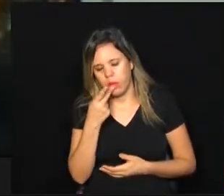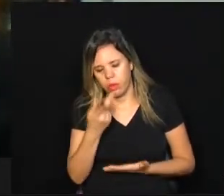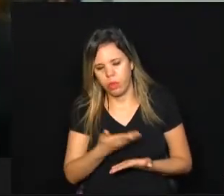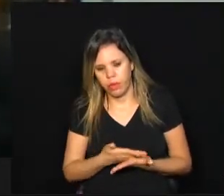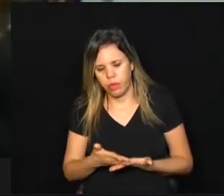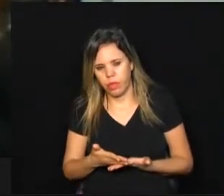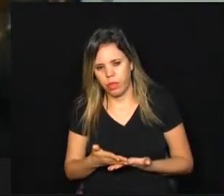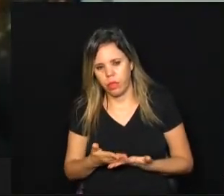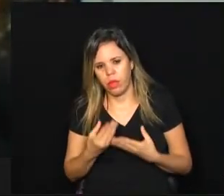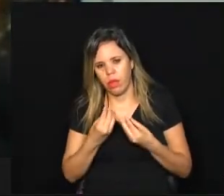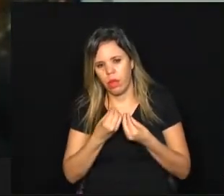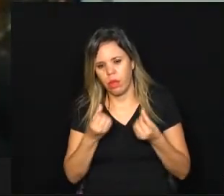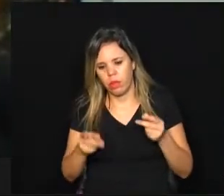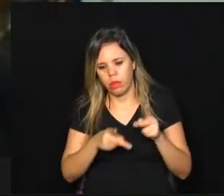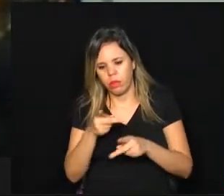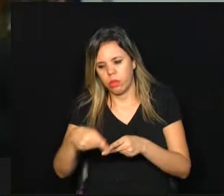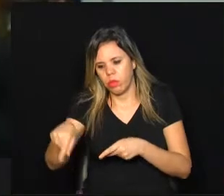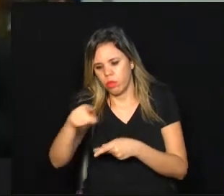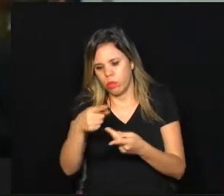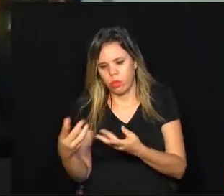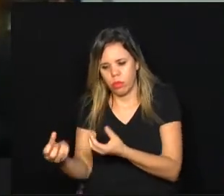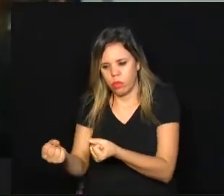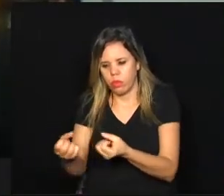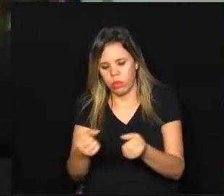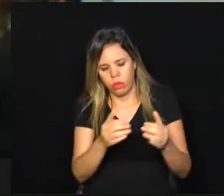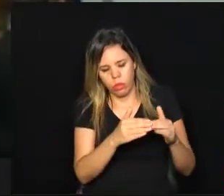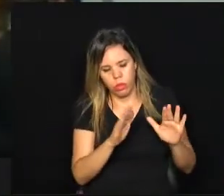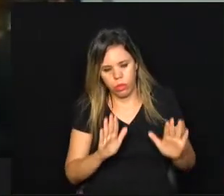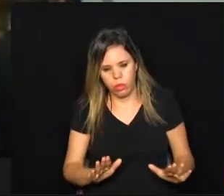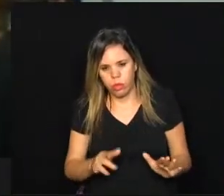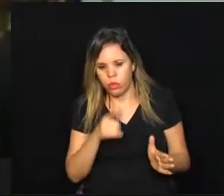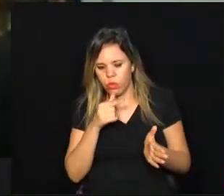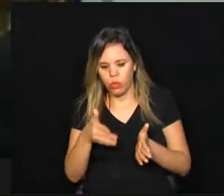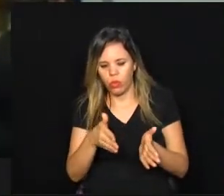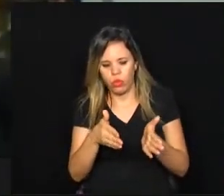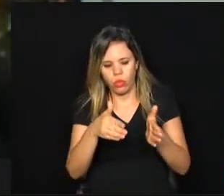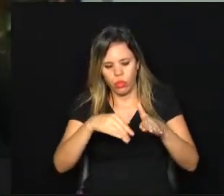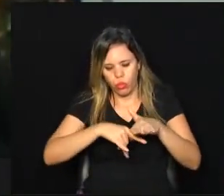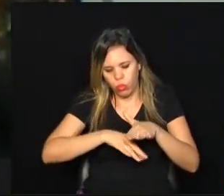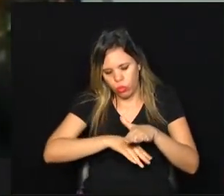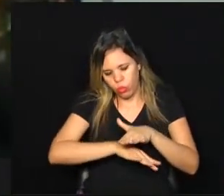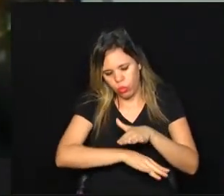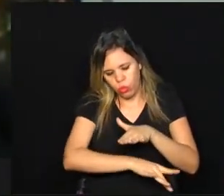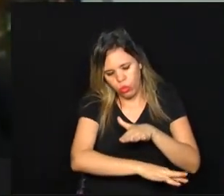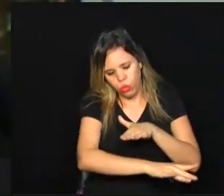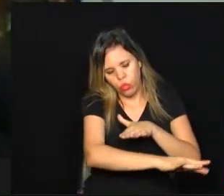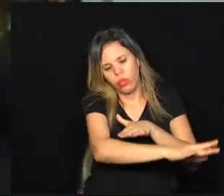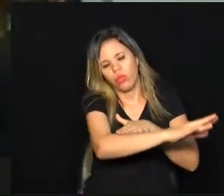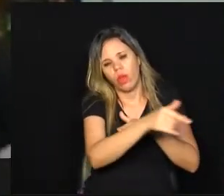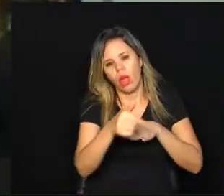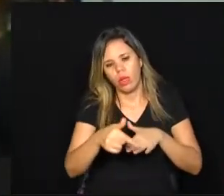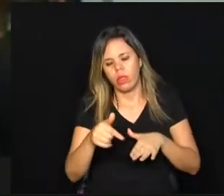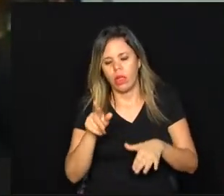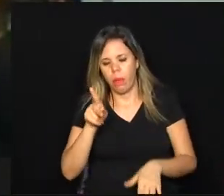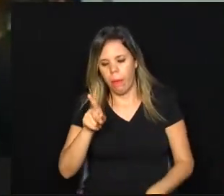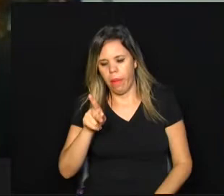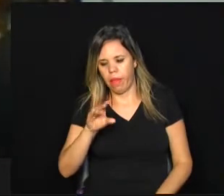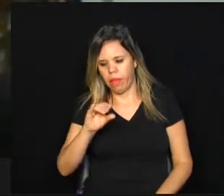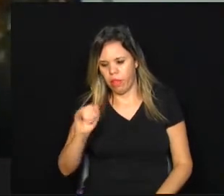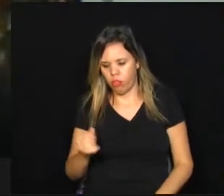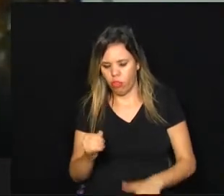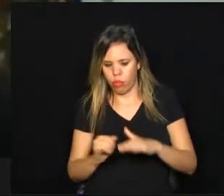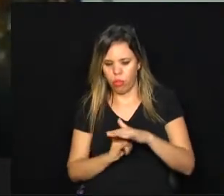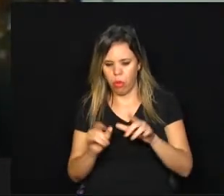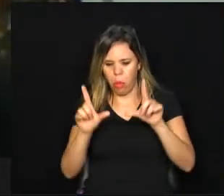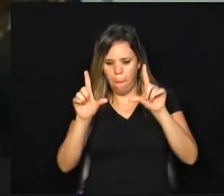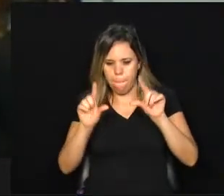a sensibilização das pessoas. O lençol freático, aqui nas bacias PCJ, ele é um dos mais pobres do